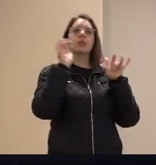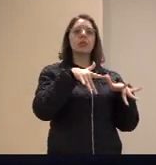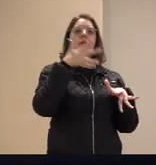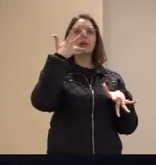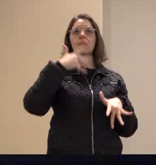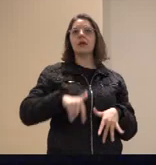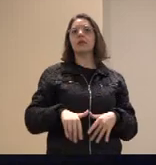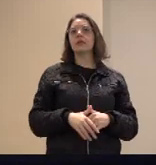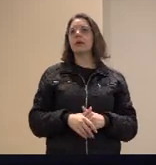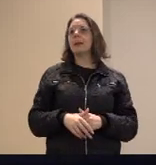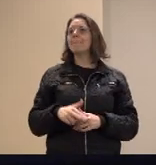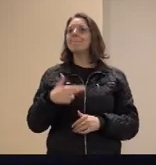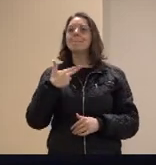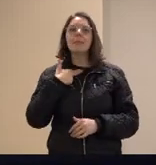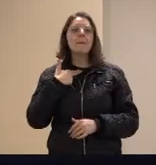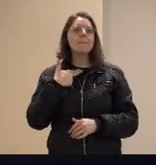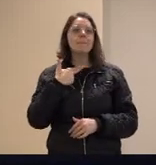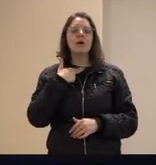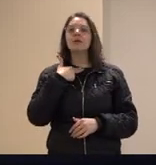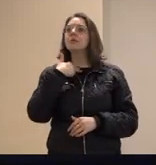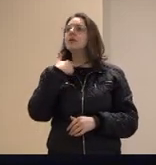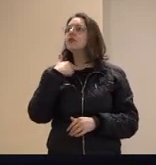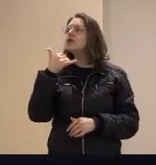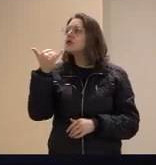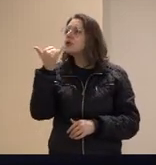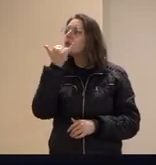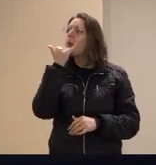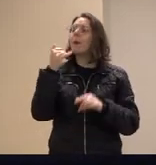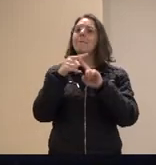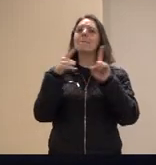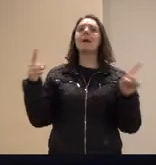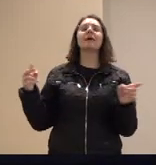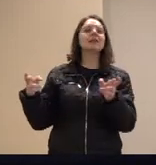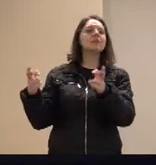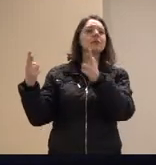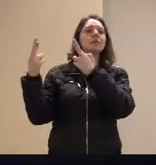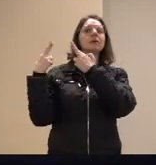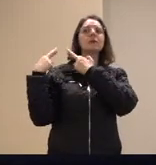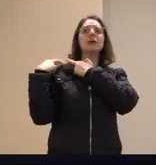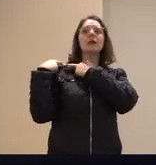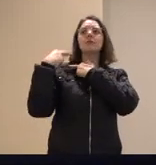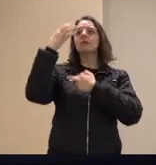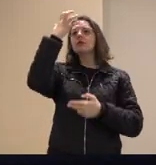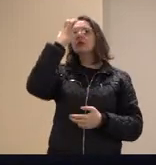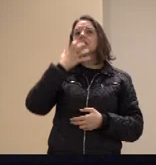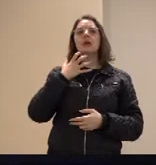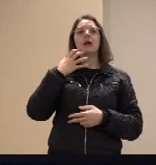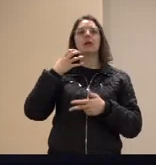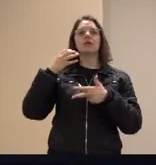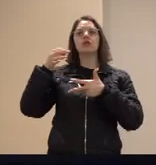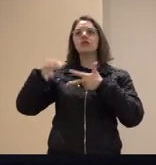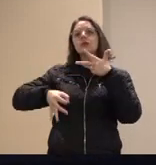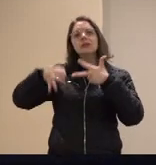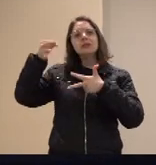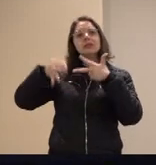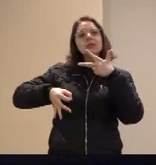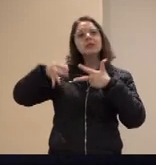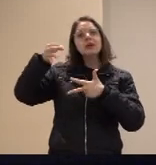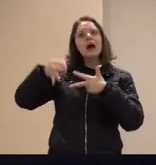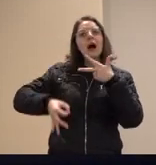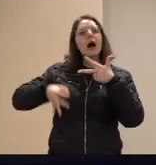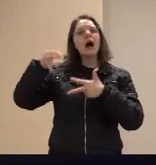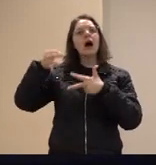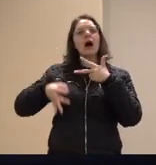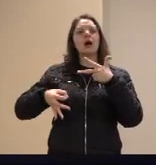Me desculpe o tom da fala, mas é uma fala de responsabilidade muito mais do Poder Judiciário e